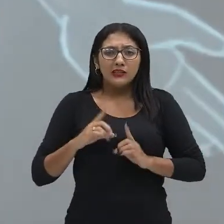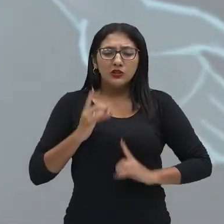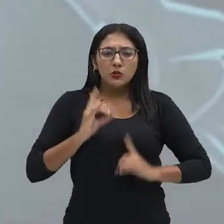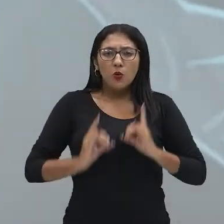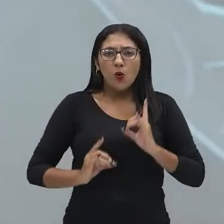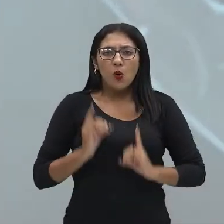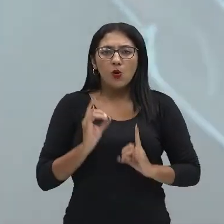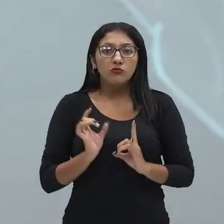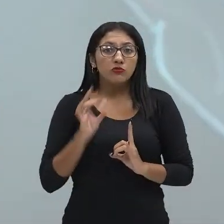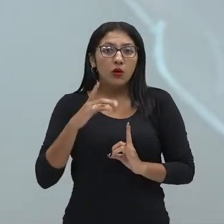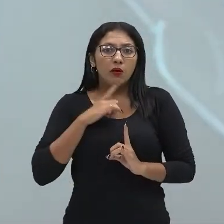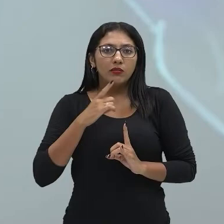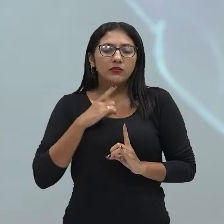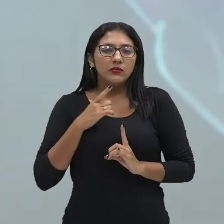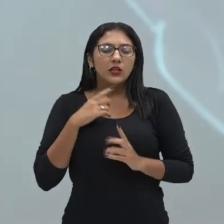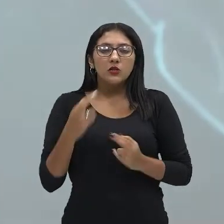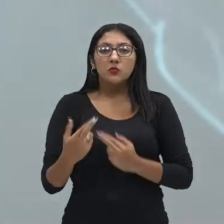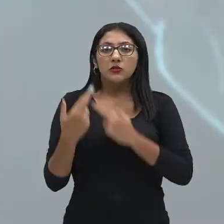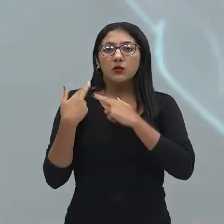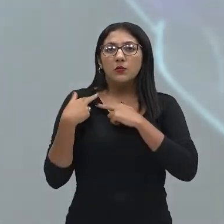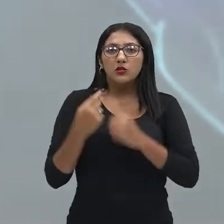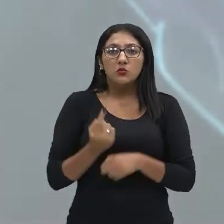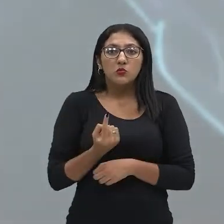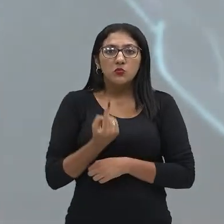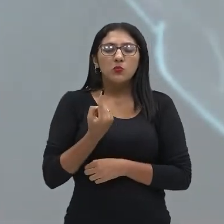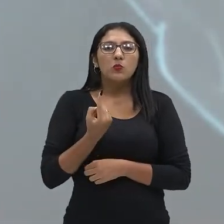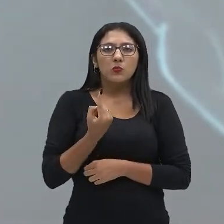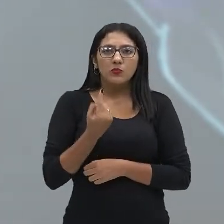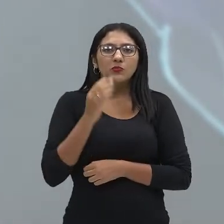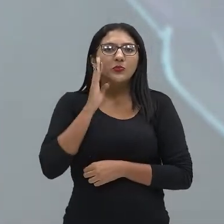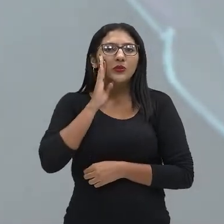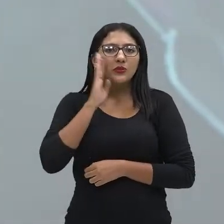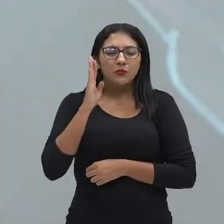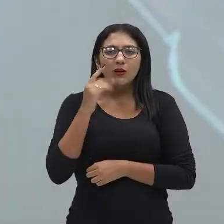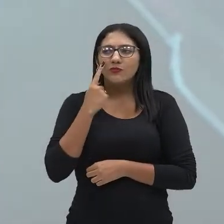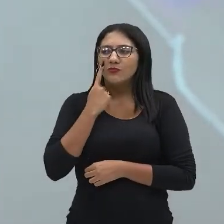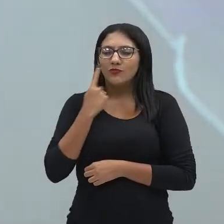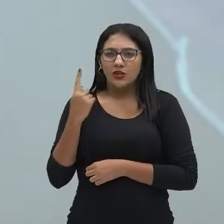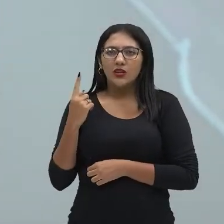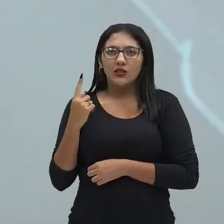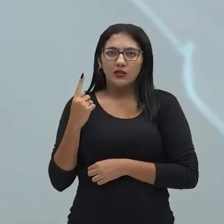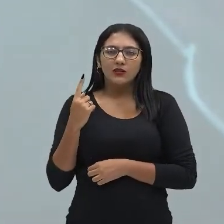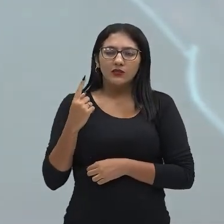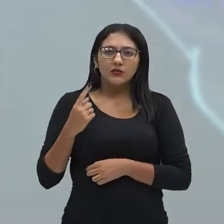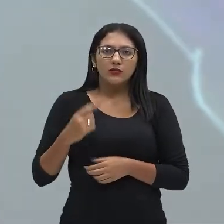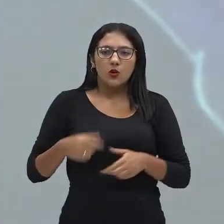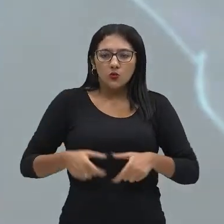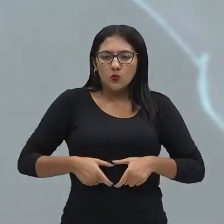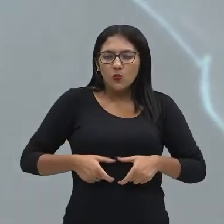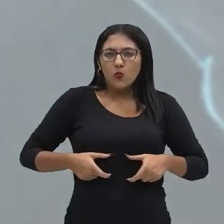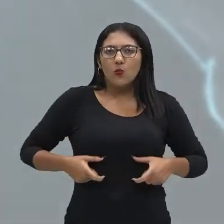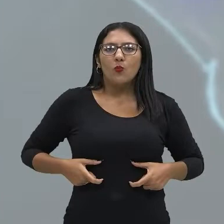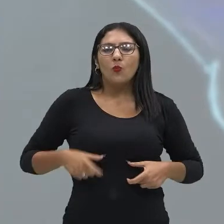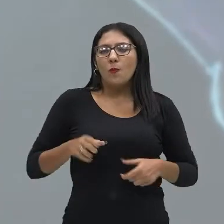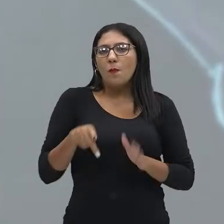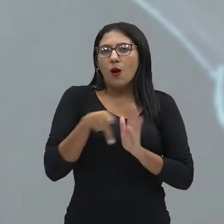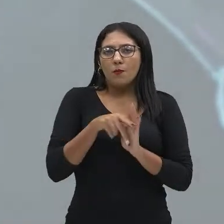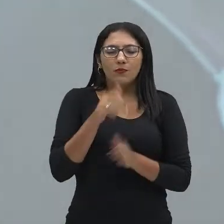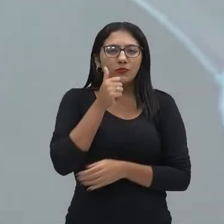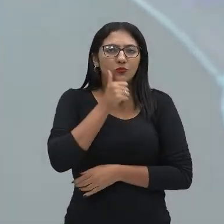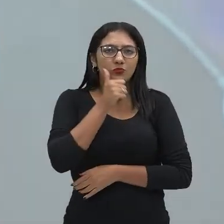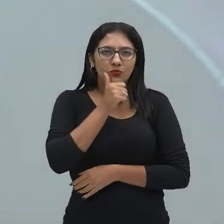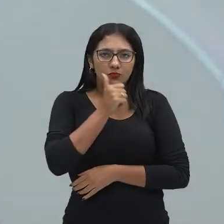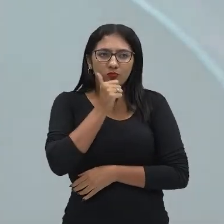vão atuar, neste caso, em um órgão. Está atuando ali no útero da